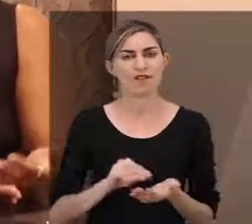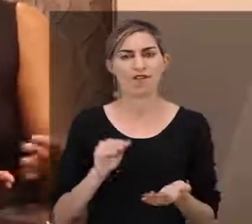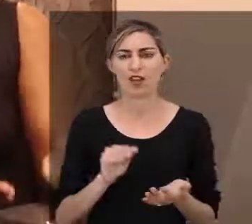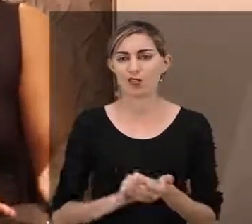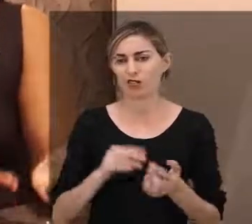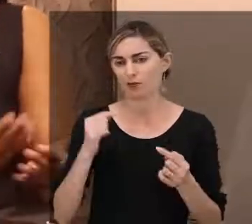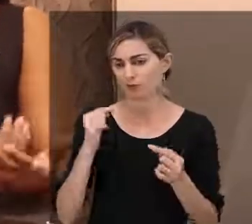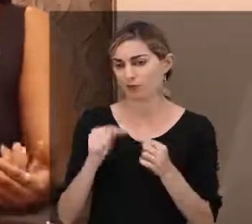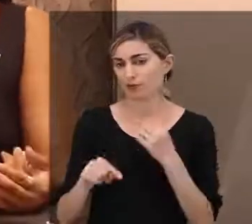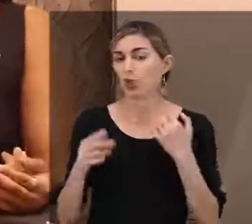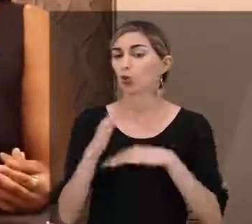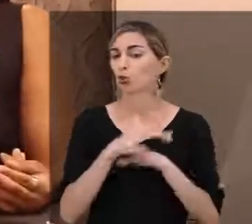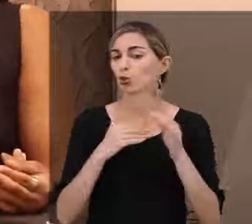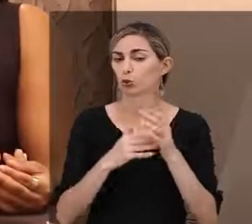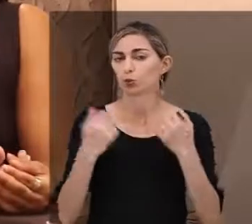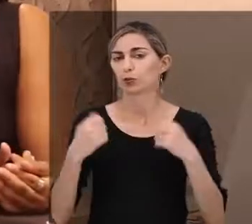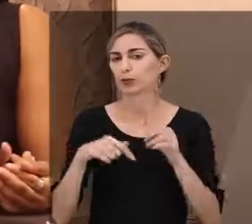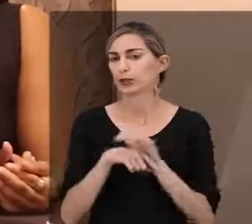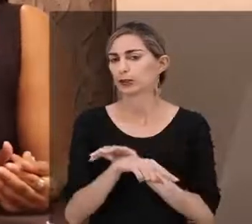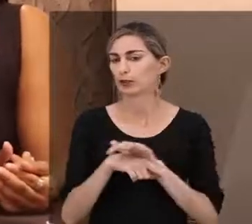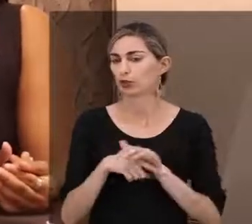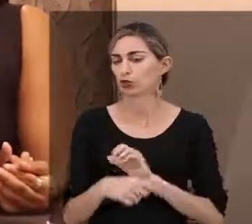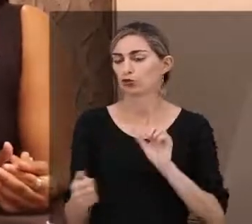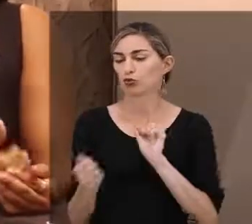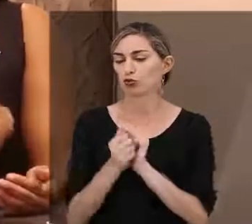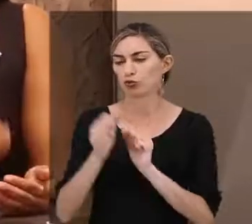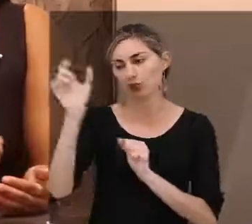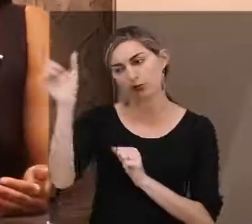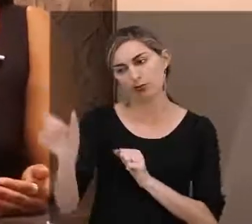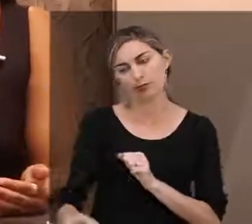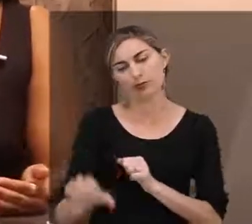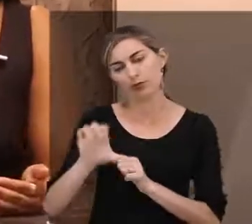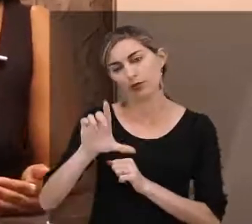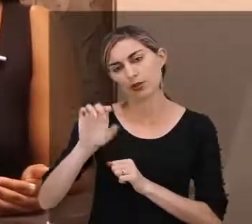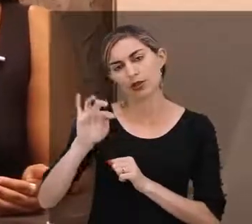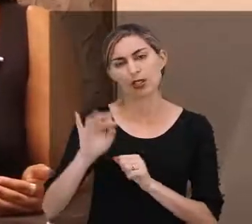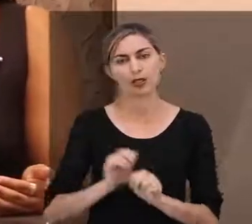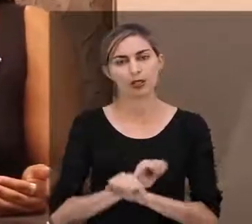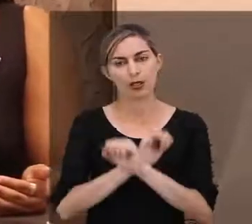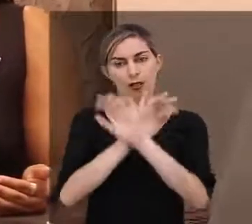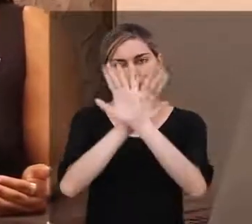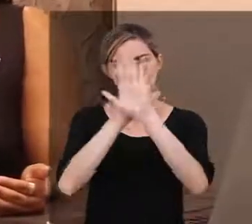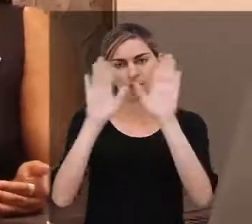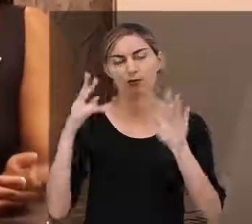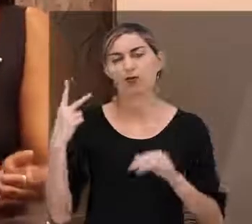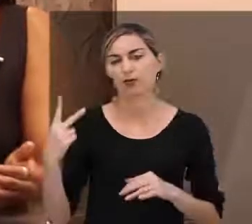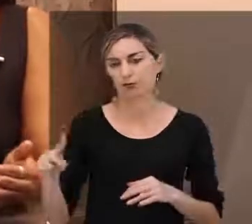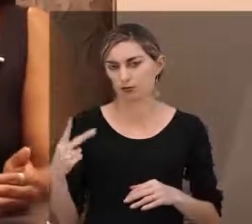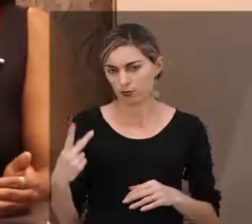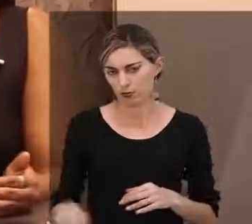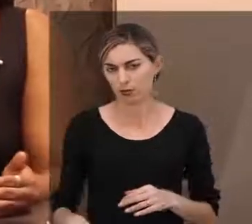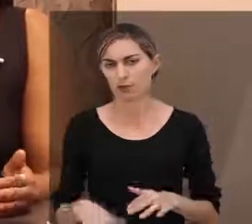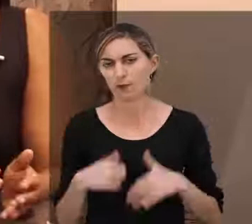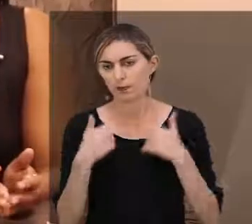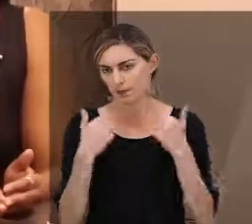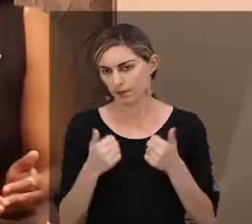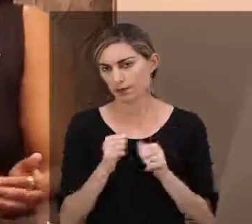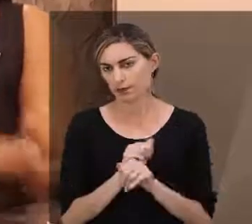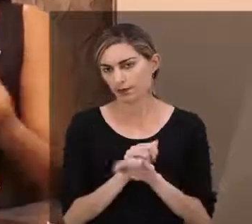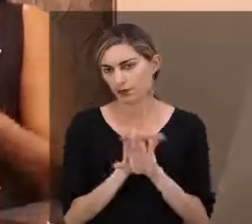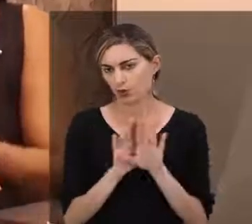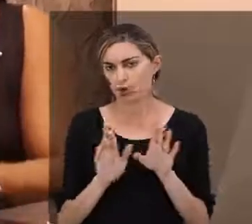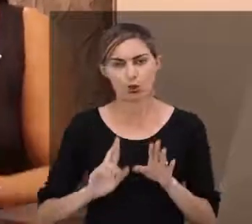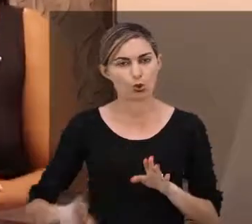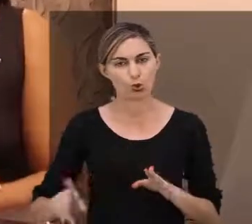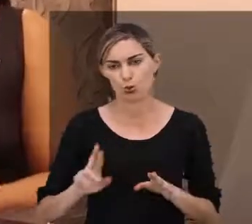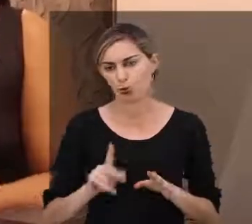harmonia. Então tudo isso a gente tem que analisar juntamente com o cliente, tem que ser claro com ele, né? Deixar isso bem claro. Não é que não